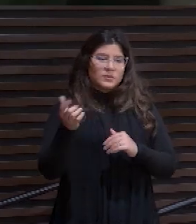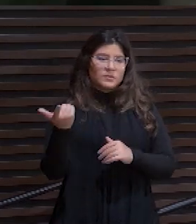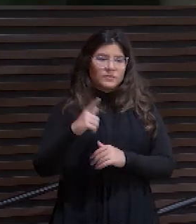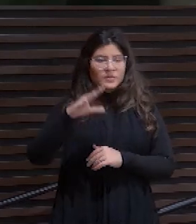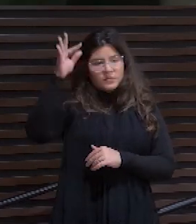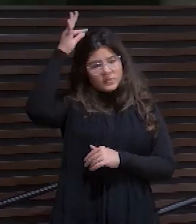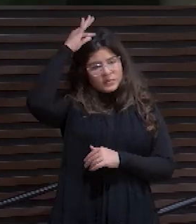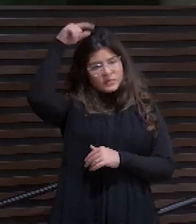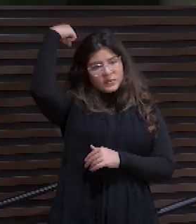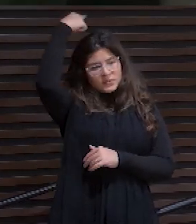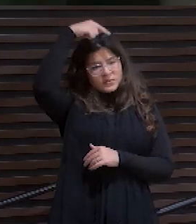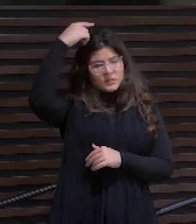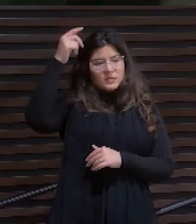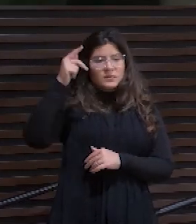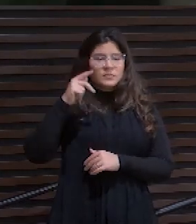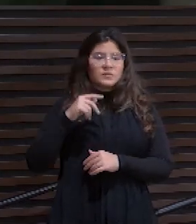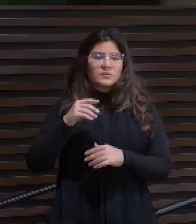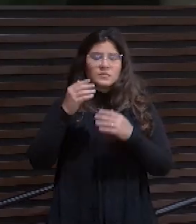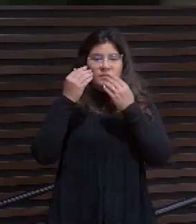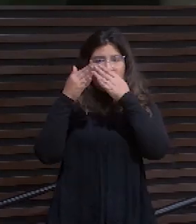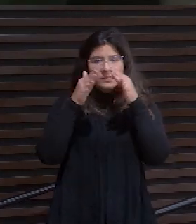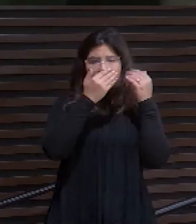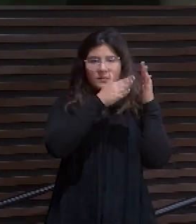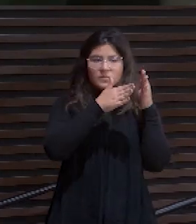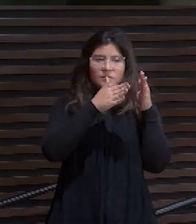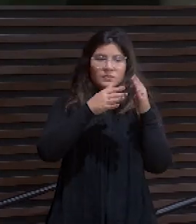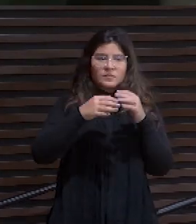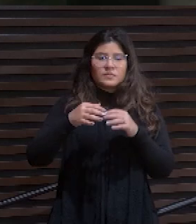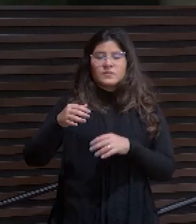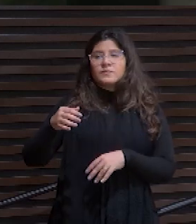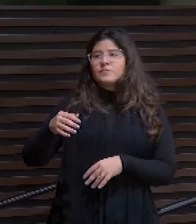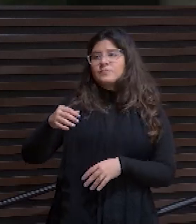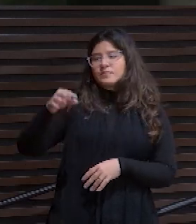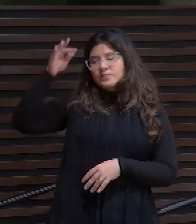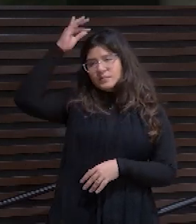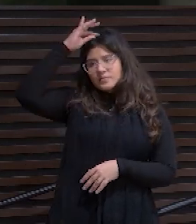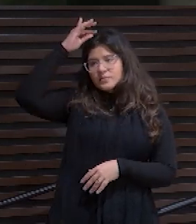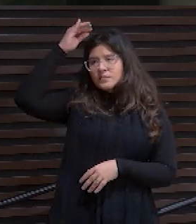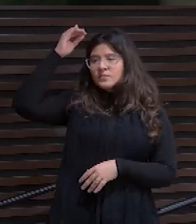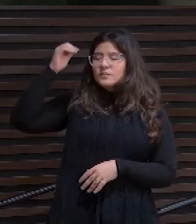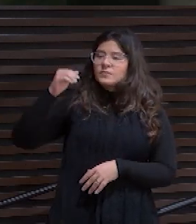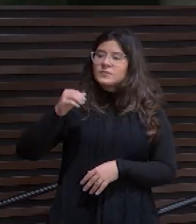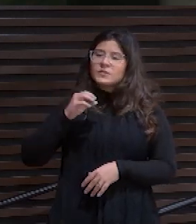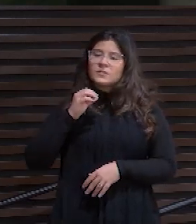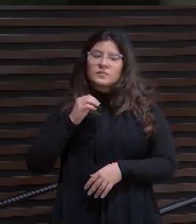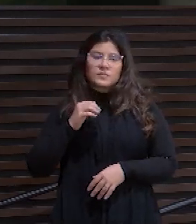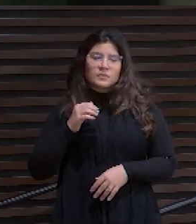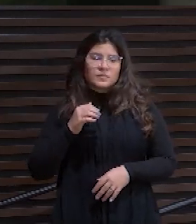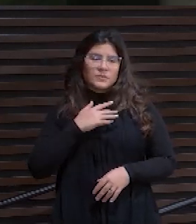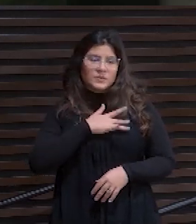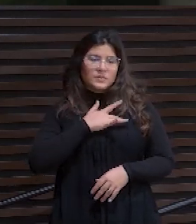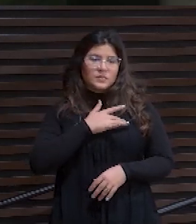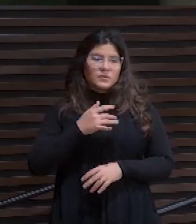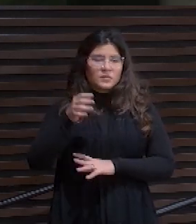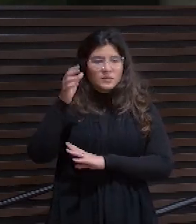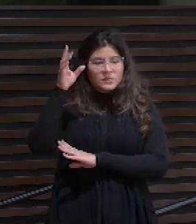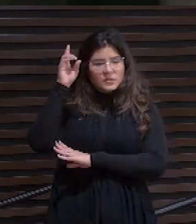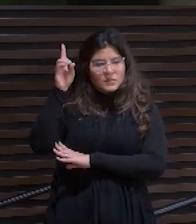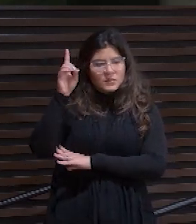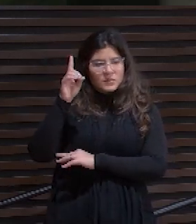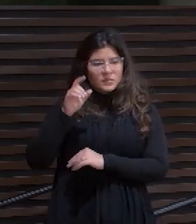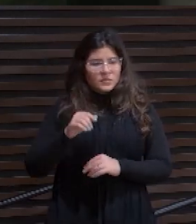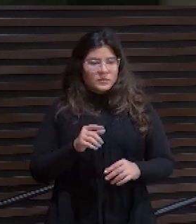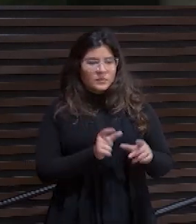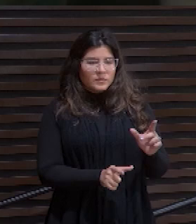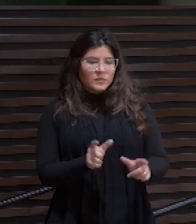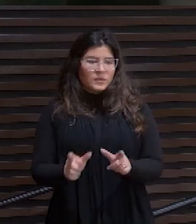É pela graça de Deus, é pela misericórdia de Deus. Então, esse ser humano que está acostumado com o vinho velho, que está nessa